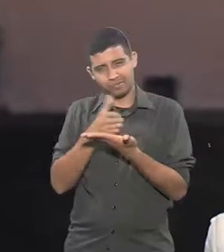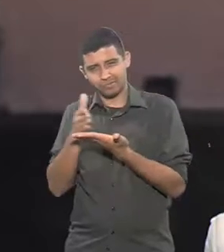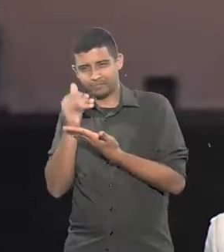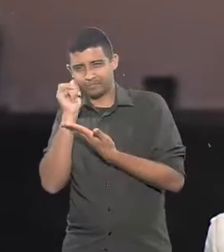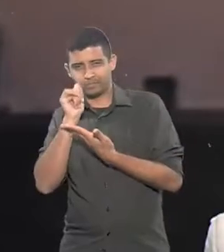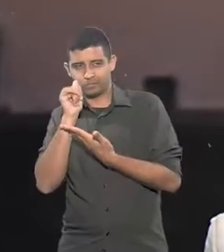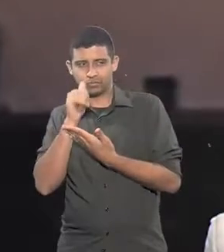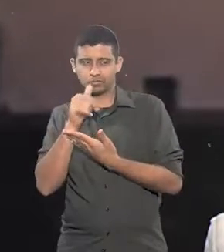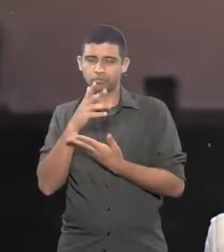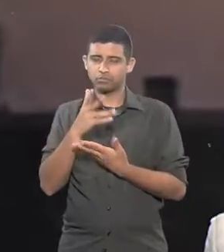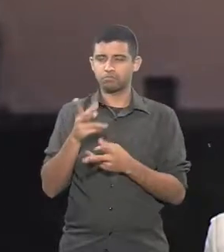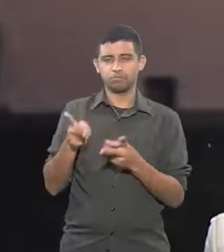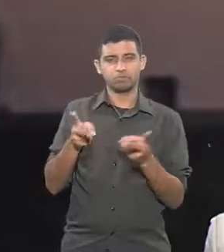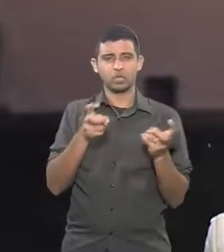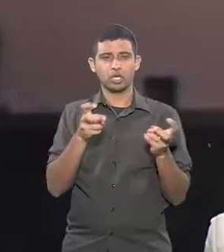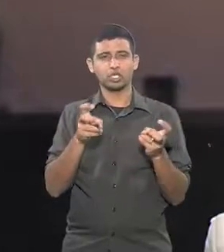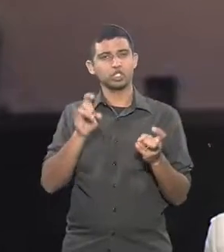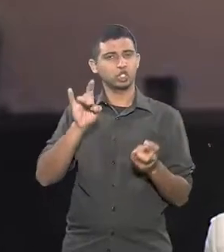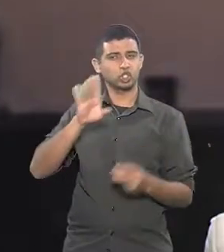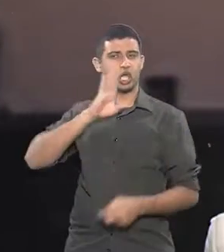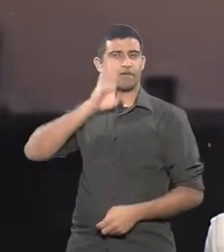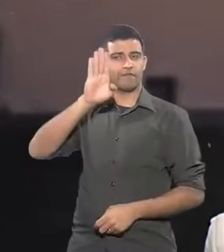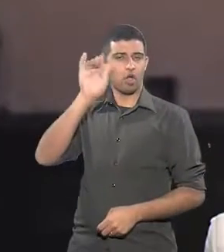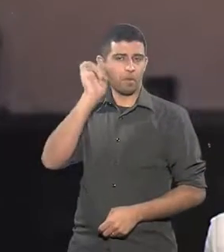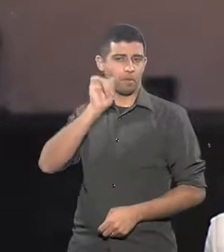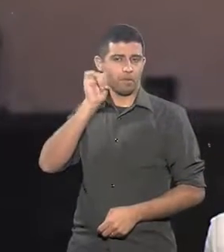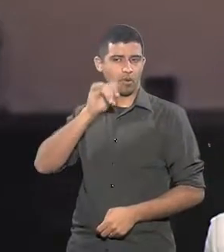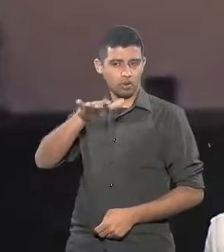A gente não observa que é uma coisa exclusiva